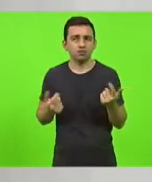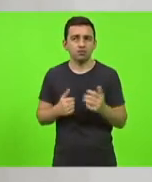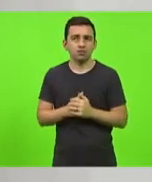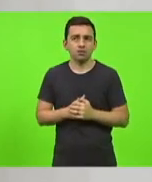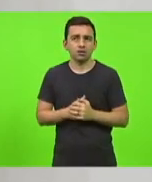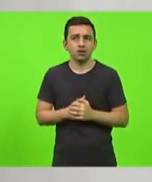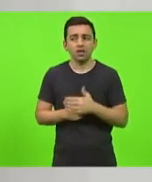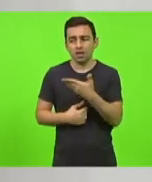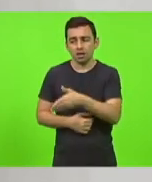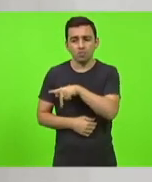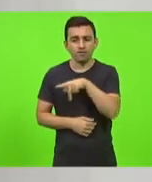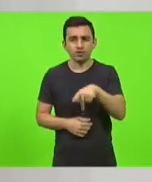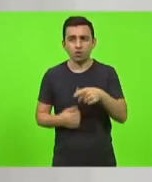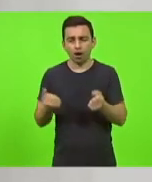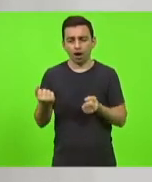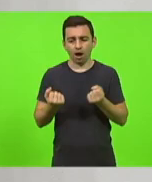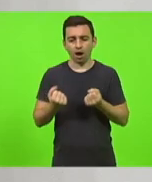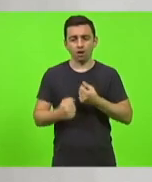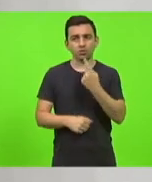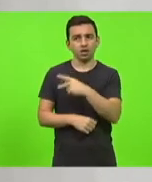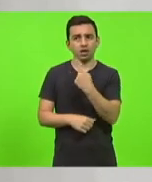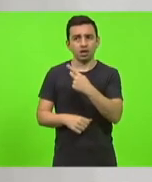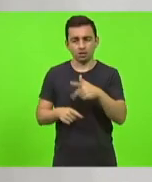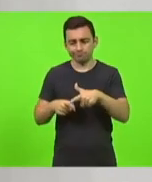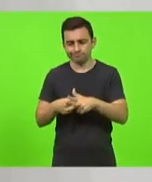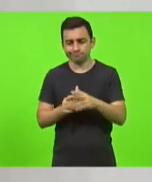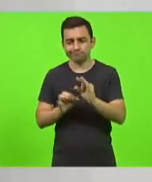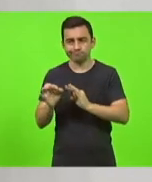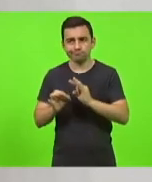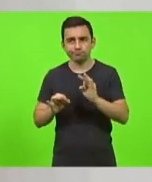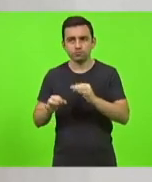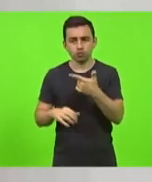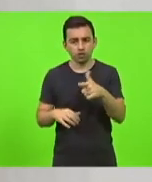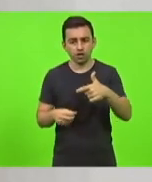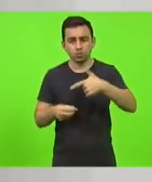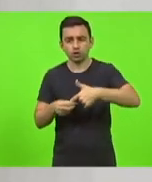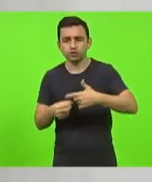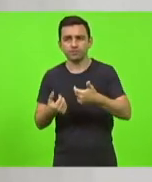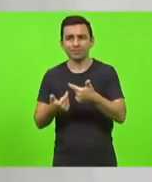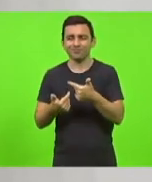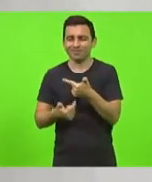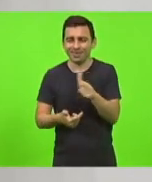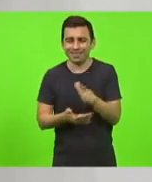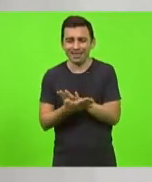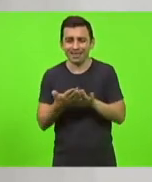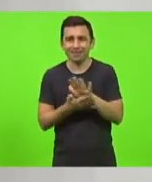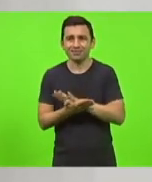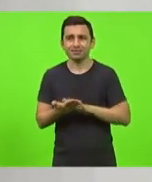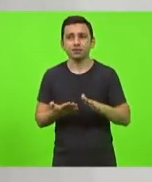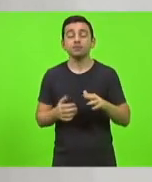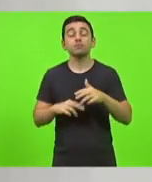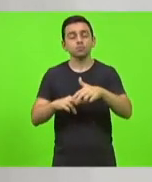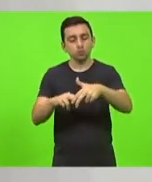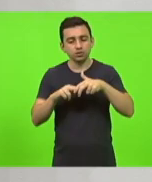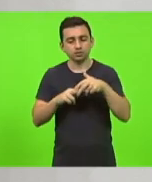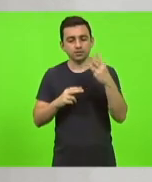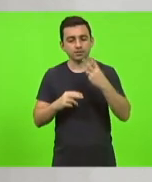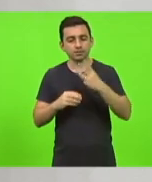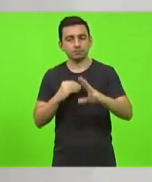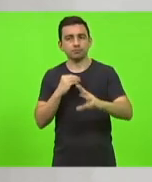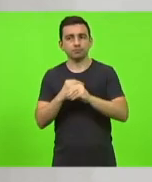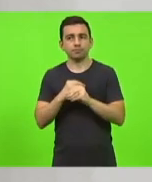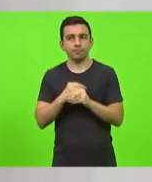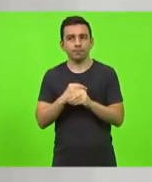seu veículo, não tem manutenção e não tem nem o combustível. Por isso, essa terceira emenda, que veio da